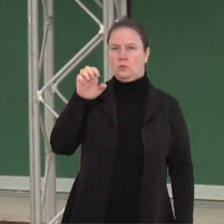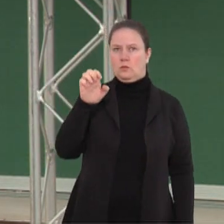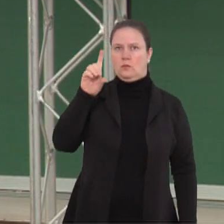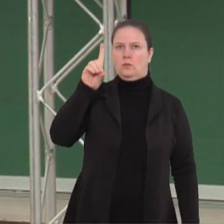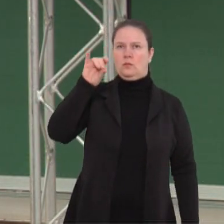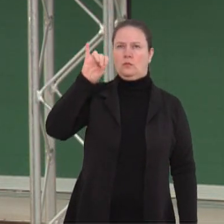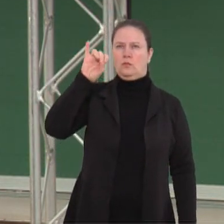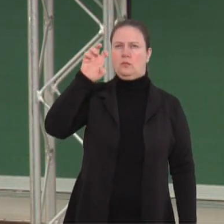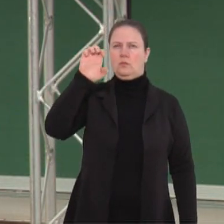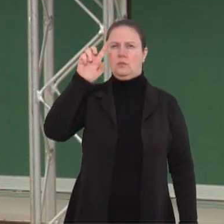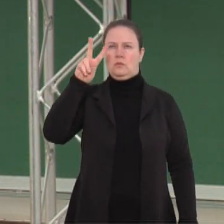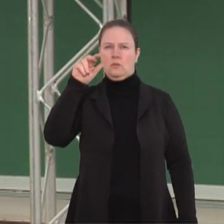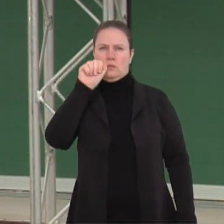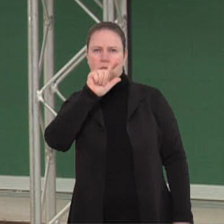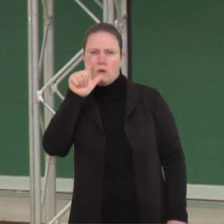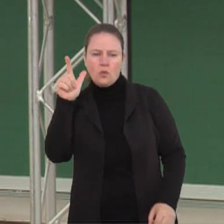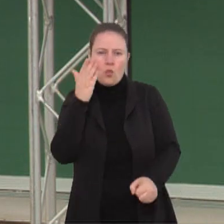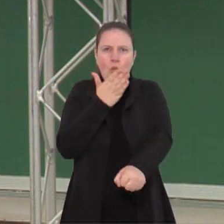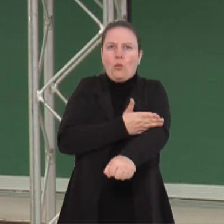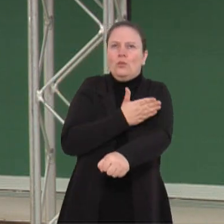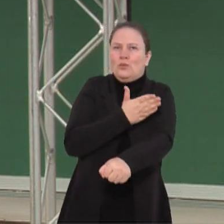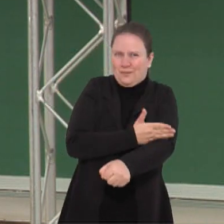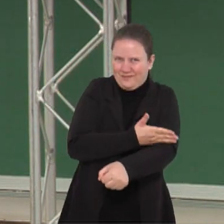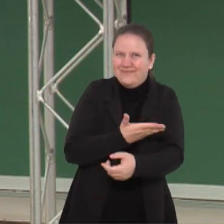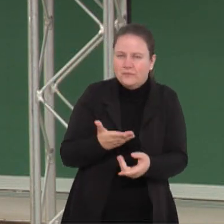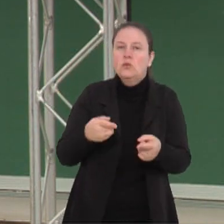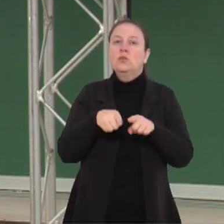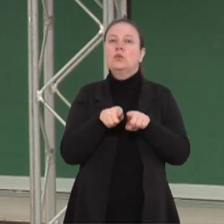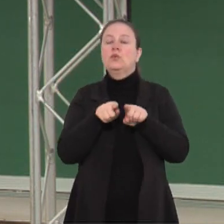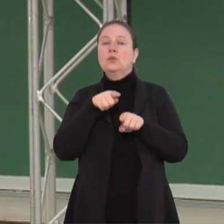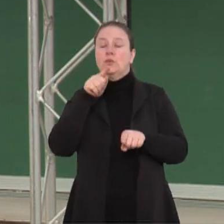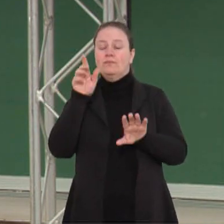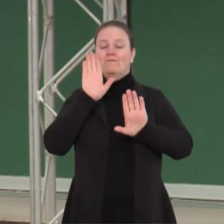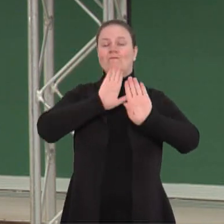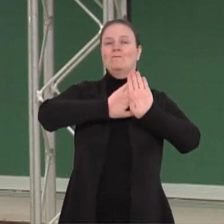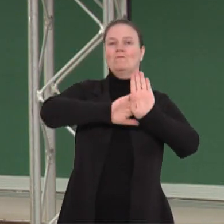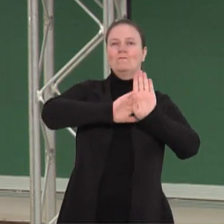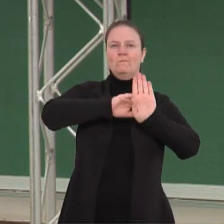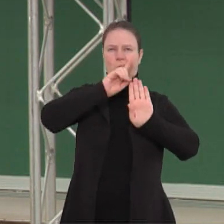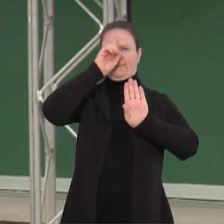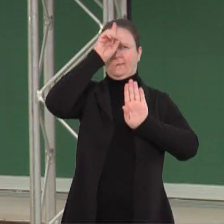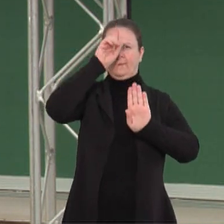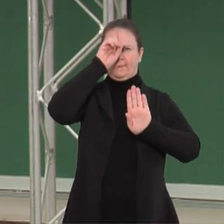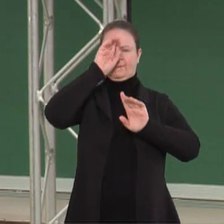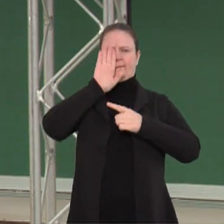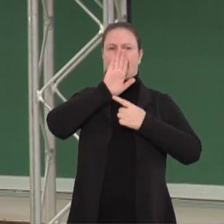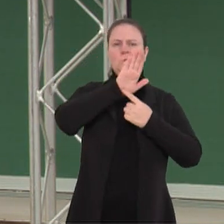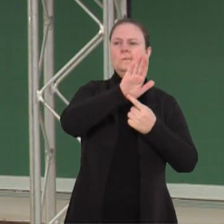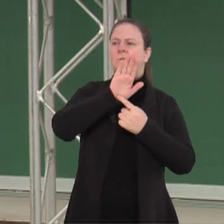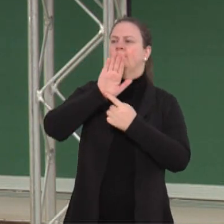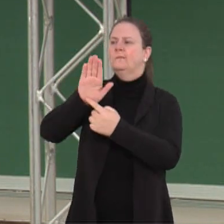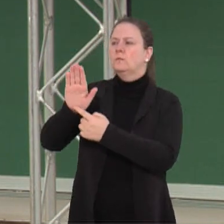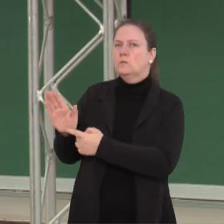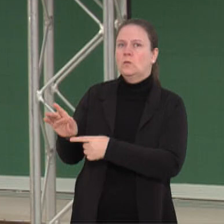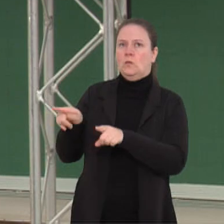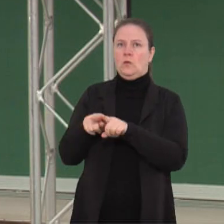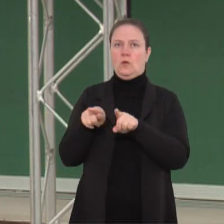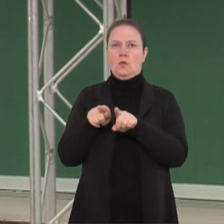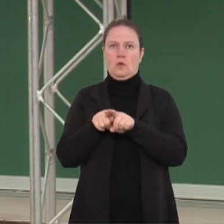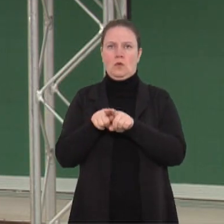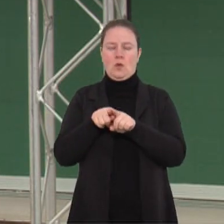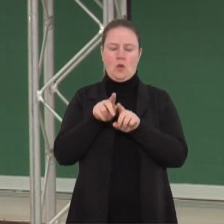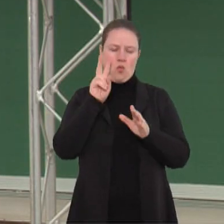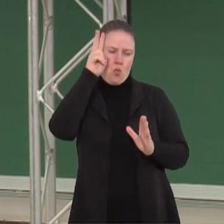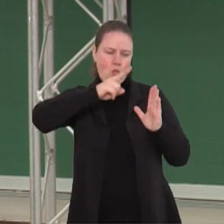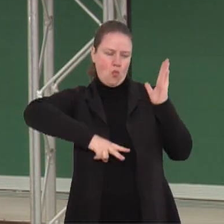todo, podemos perceber a ideologia atuando. Então, quando a gente lê Aristóteles, o Platão,